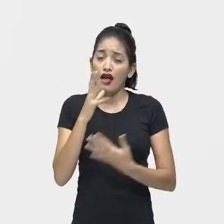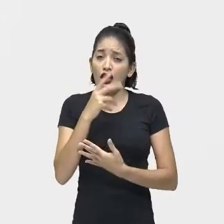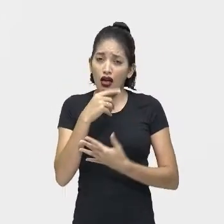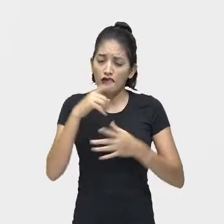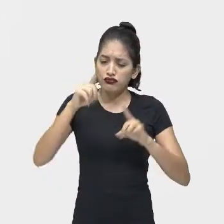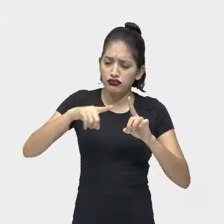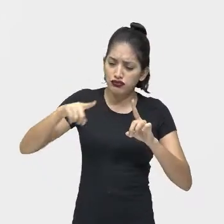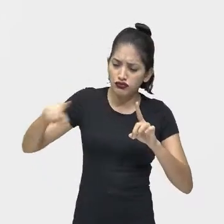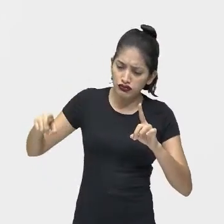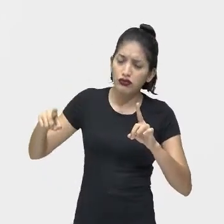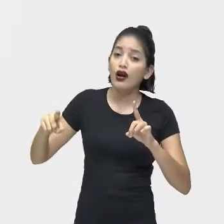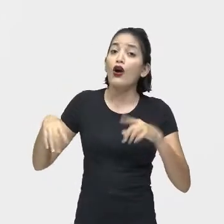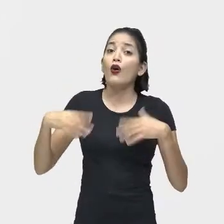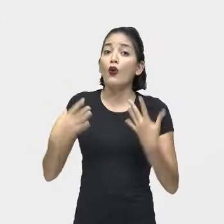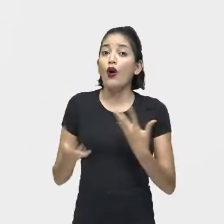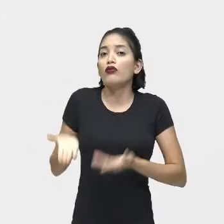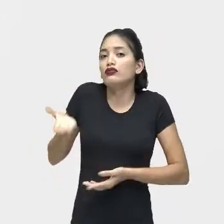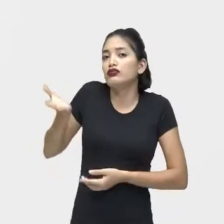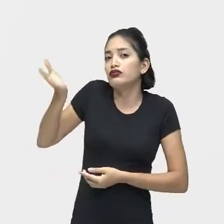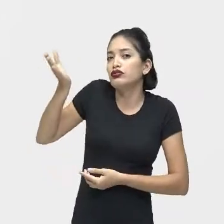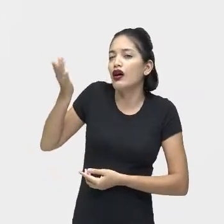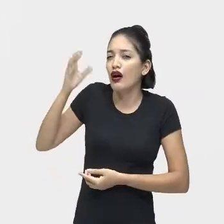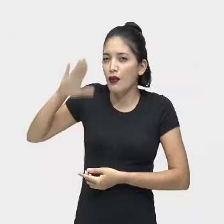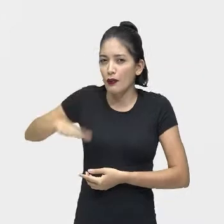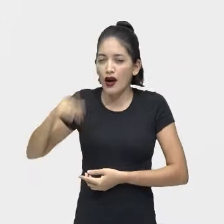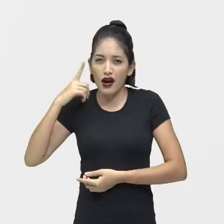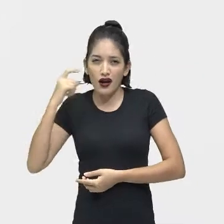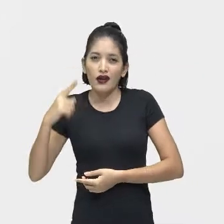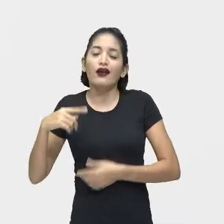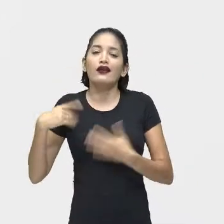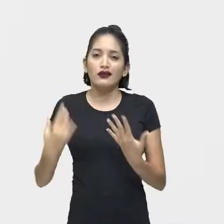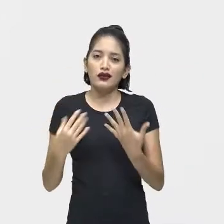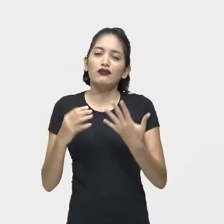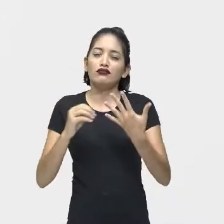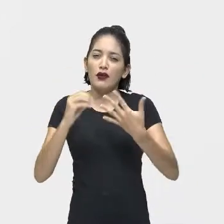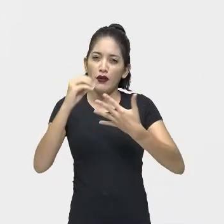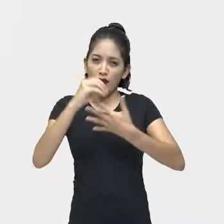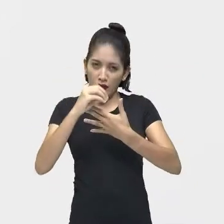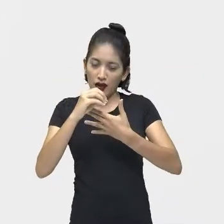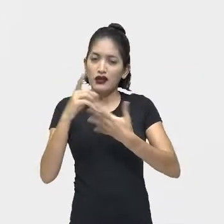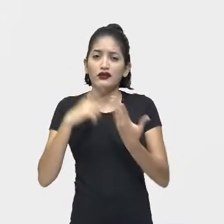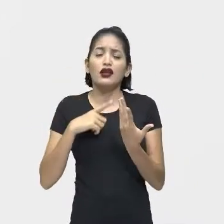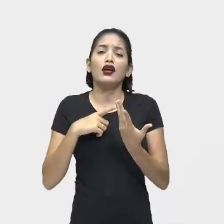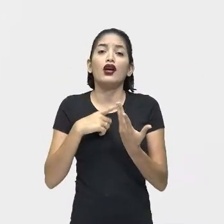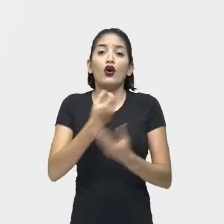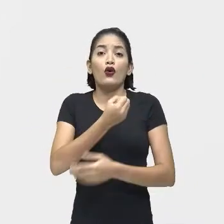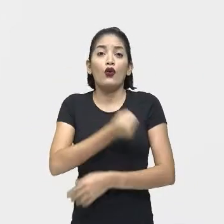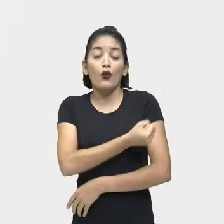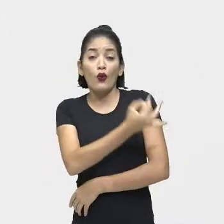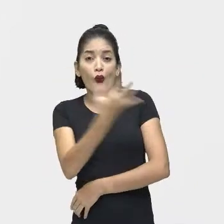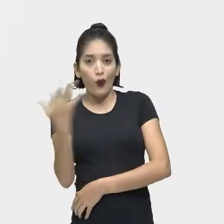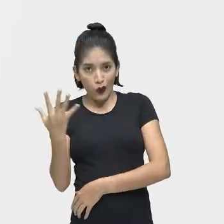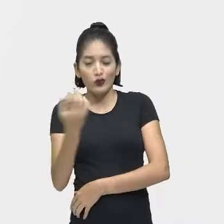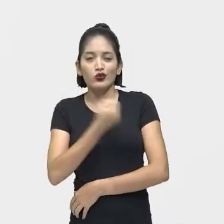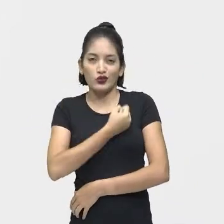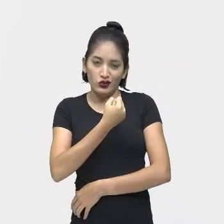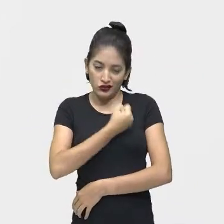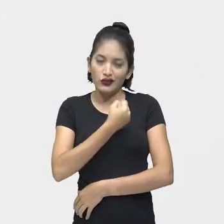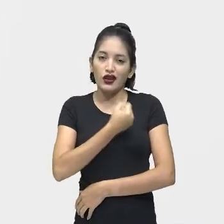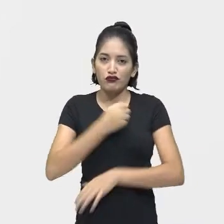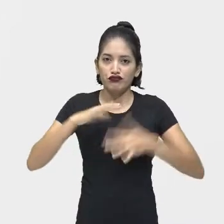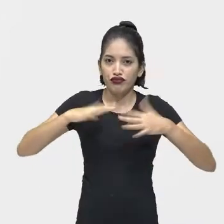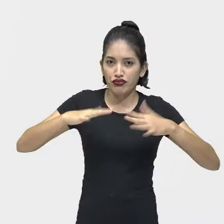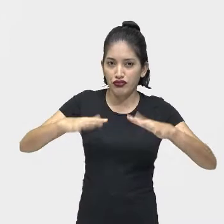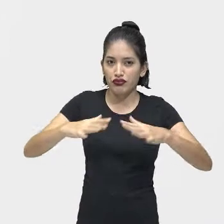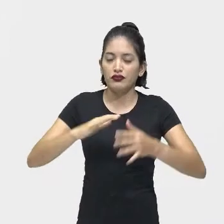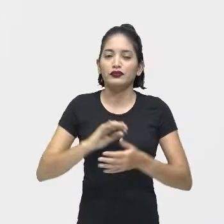determina a altura do som. Por isso, cada nota tem sua frequência, número de vibrações por segundo.